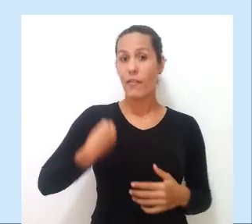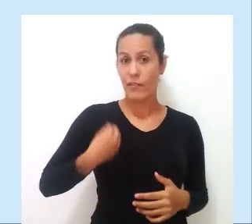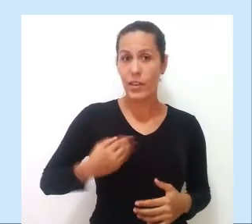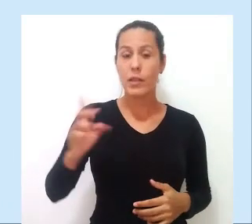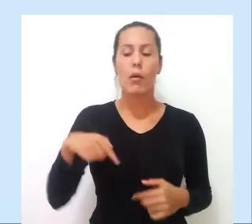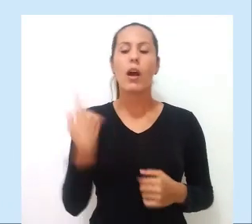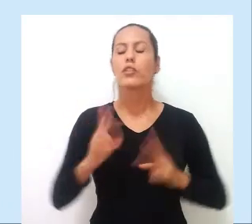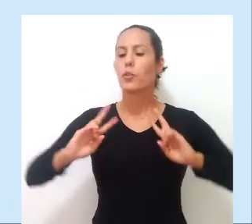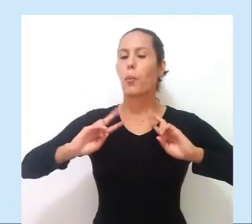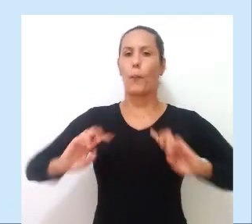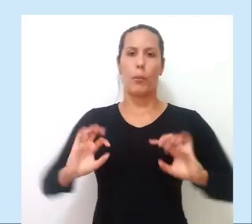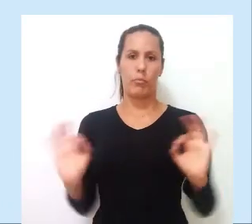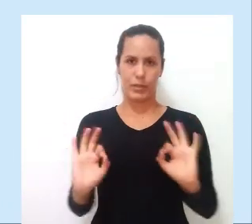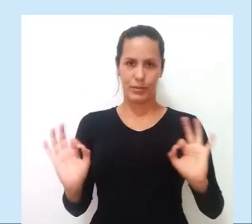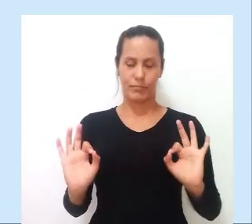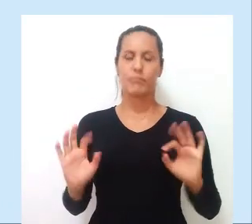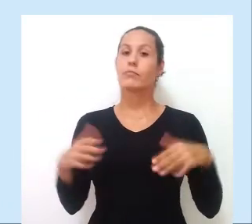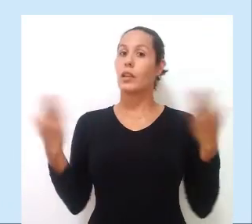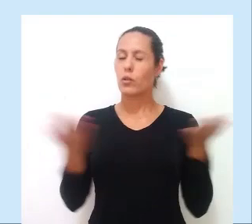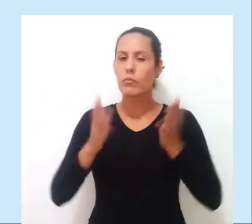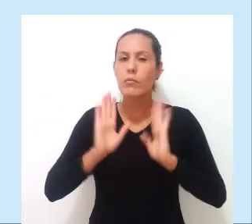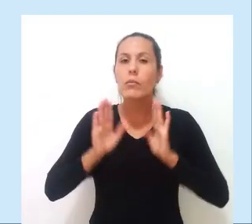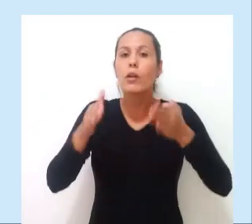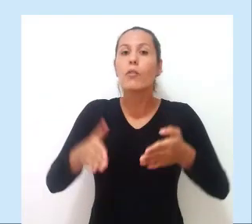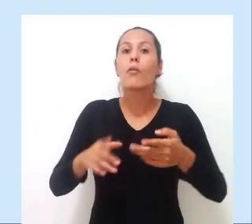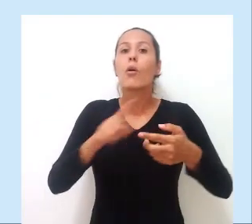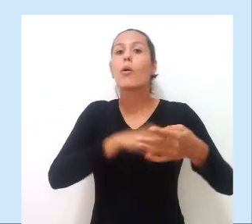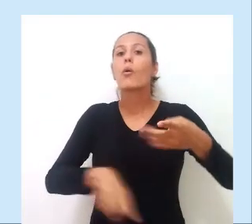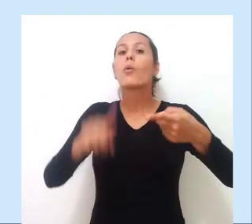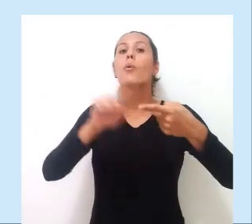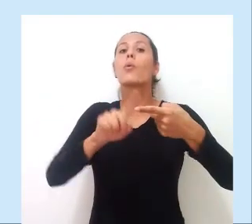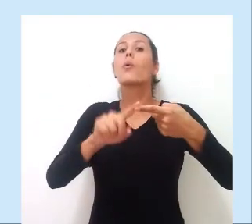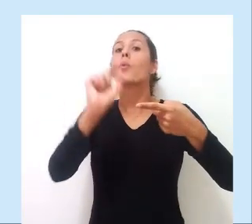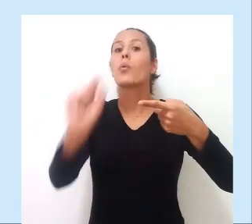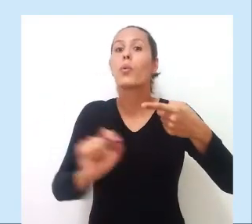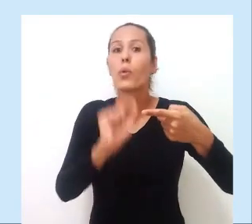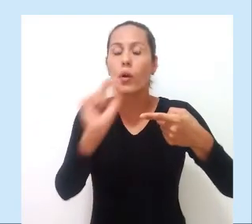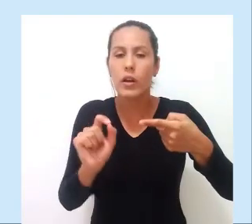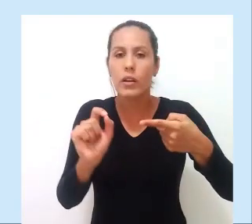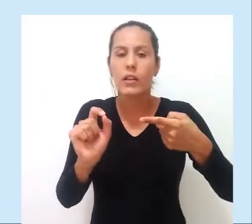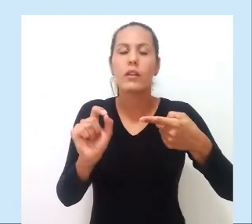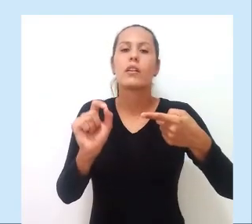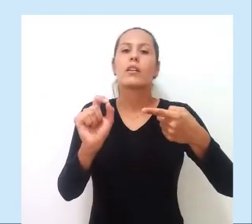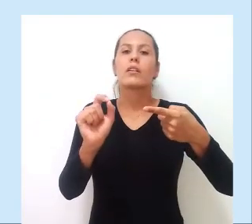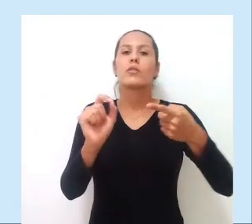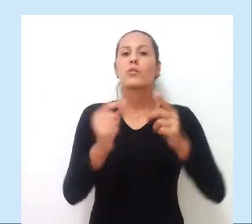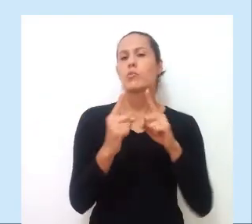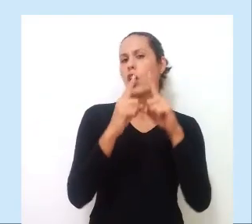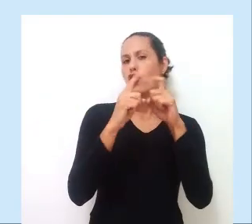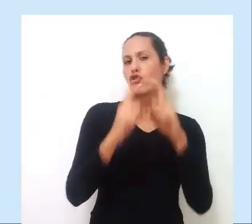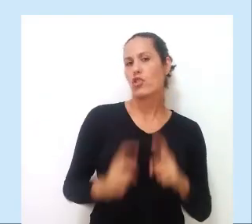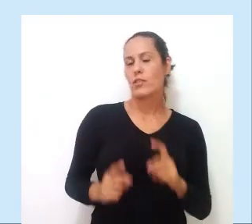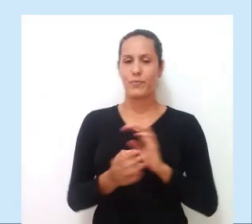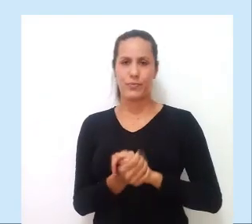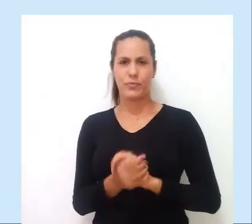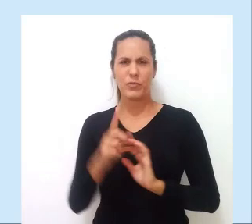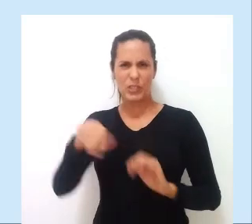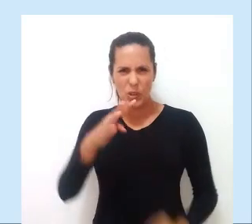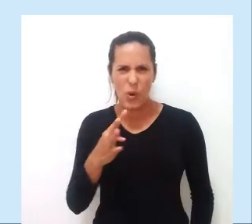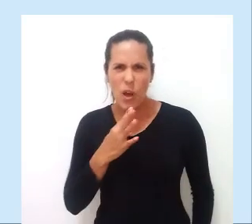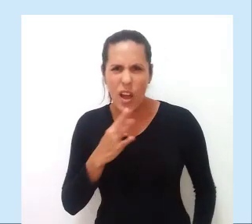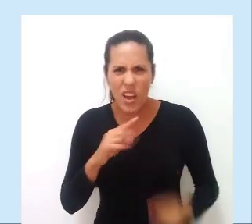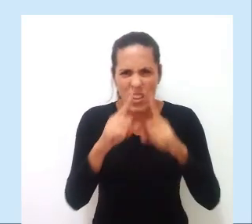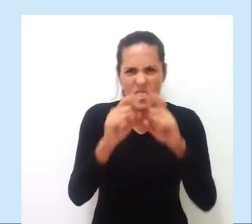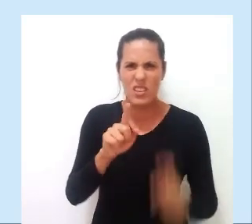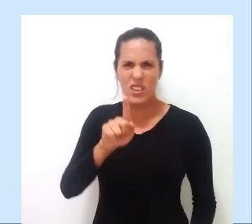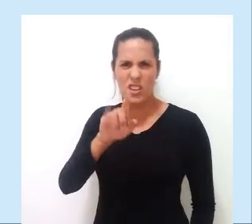conta. Então, agora nós iremos abordar o nosso primeiro tópico da aula de hoje. Nós vamos falar um pouquinho sobre gírias. Então, vocês sabem